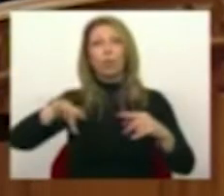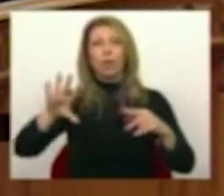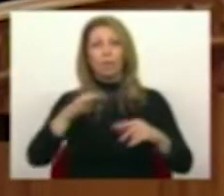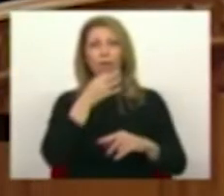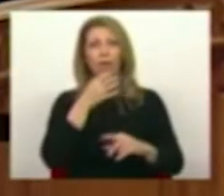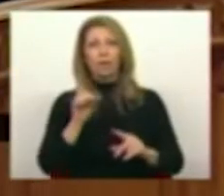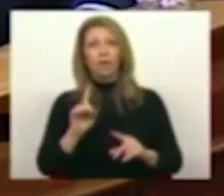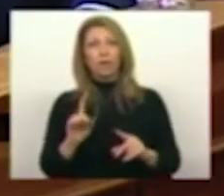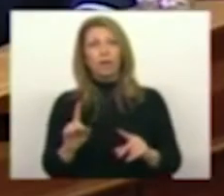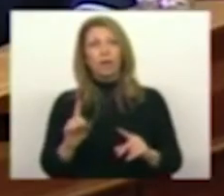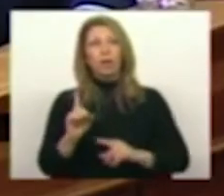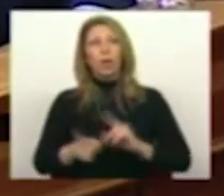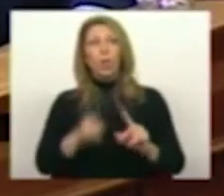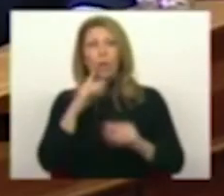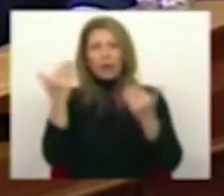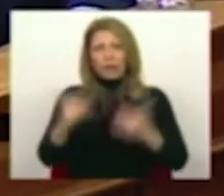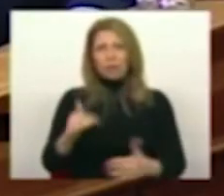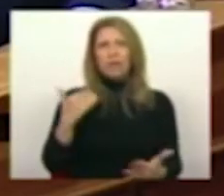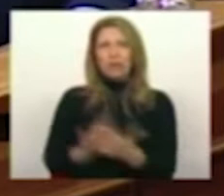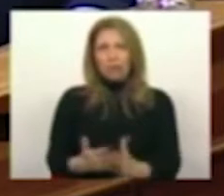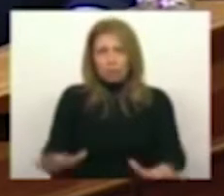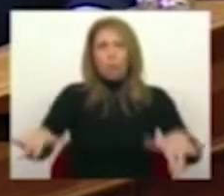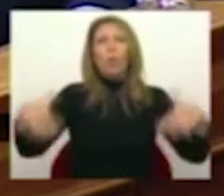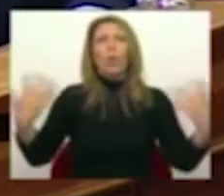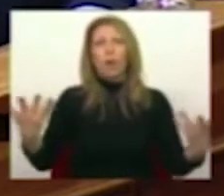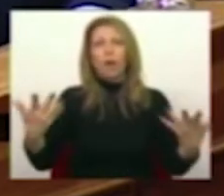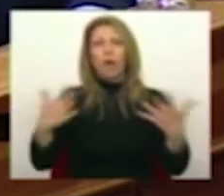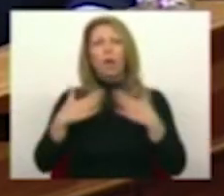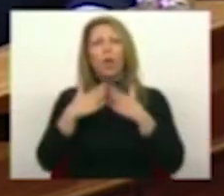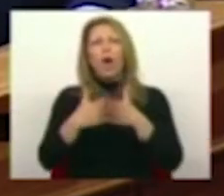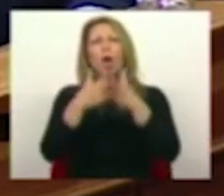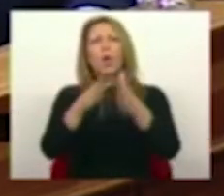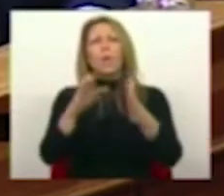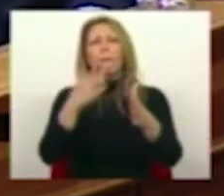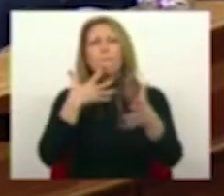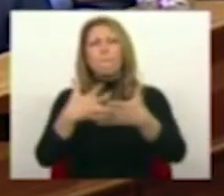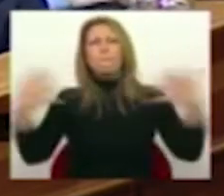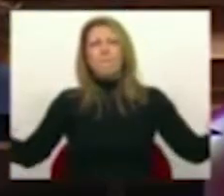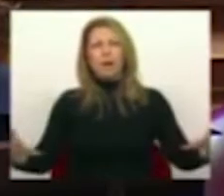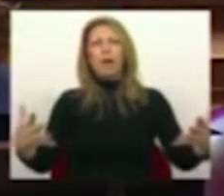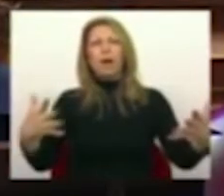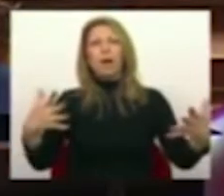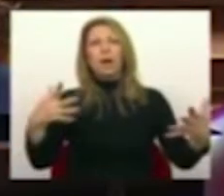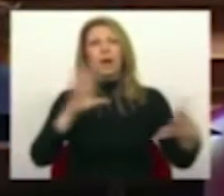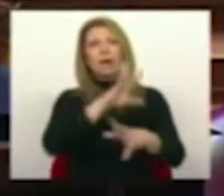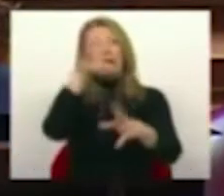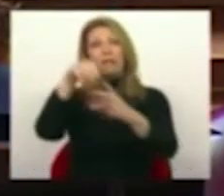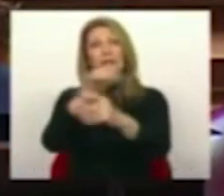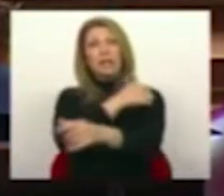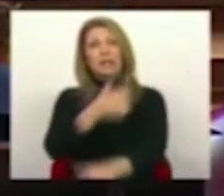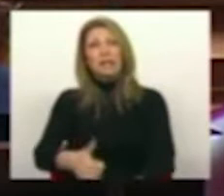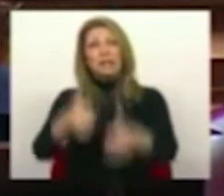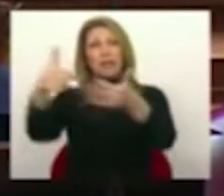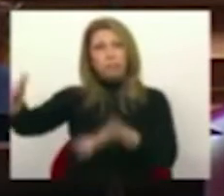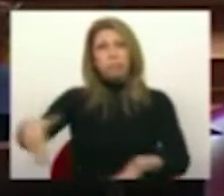não restringir, em que medida seja, os terminais de cruzeiros e o tráfego marítimo nas zonas das cidades. Referimos